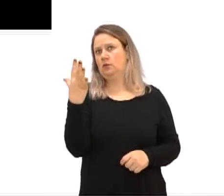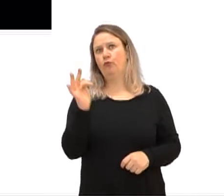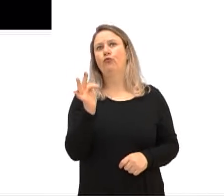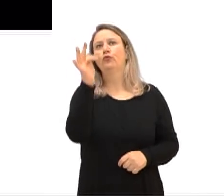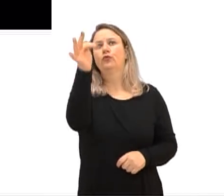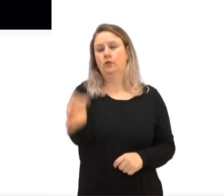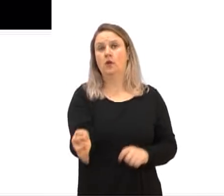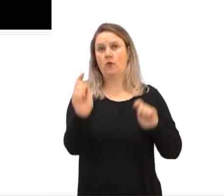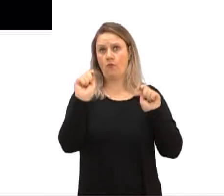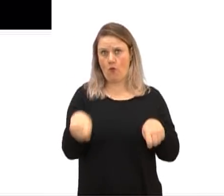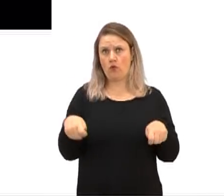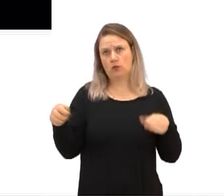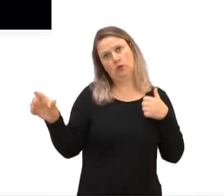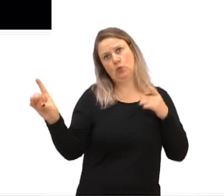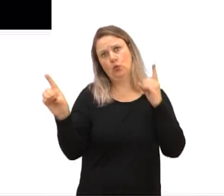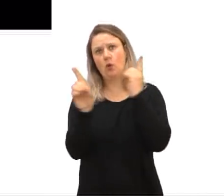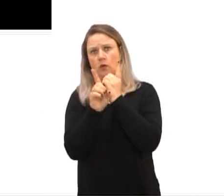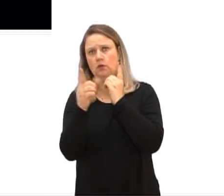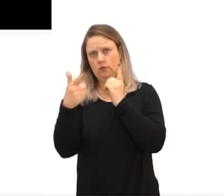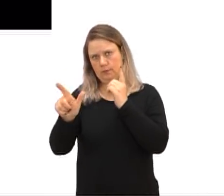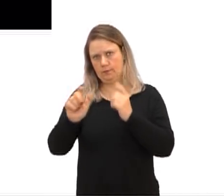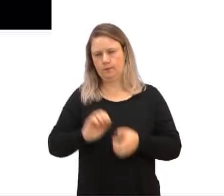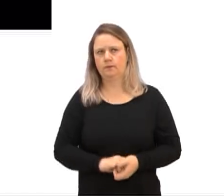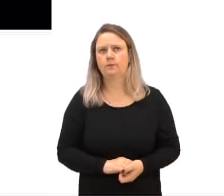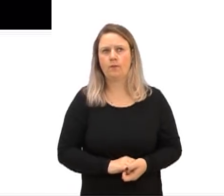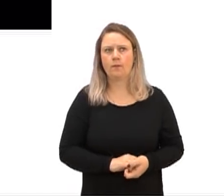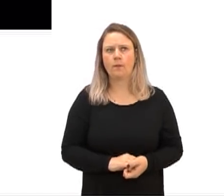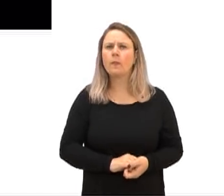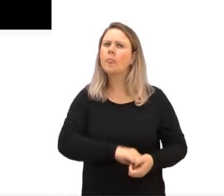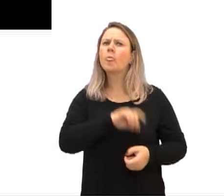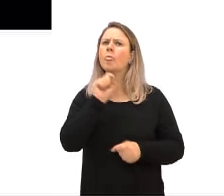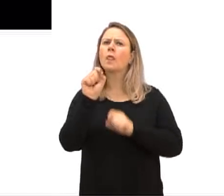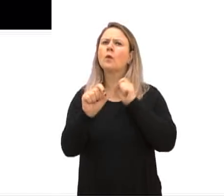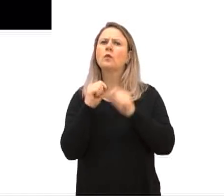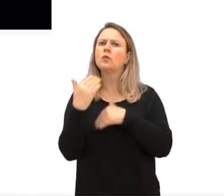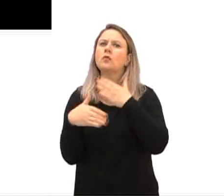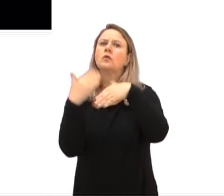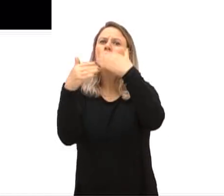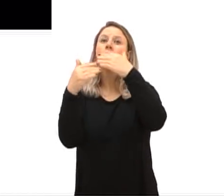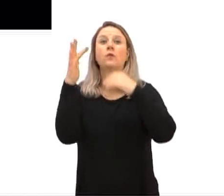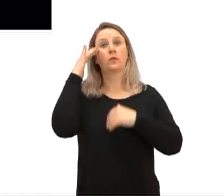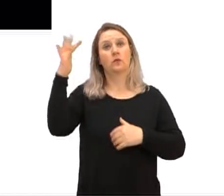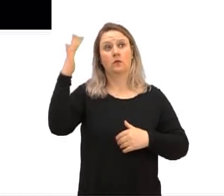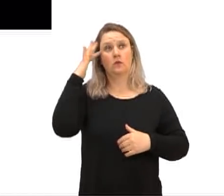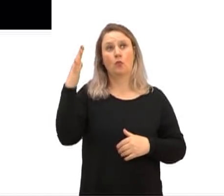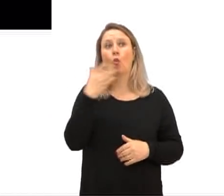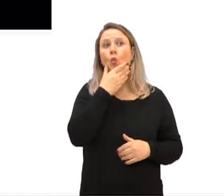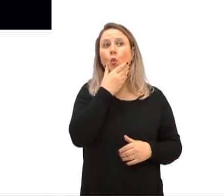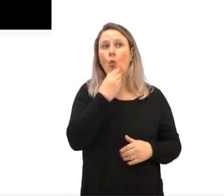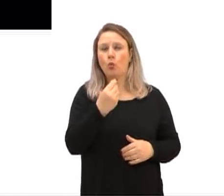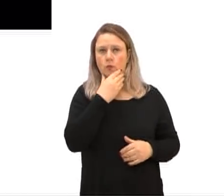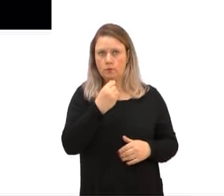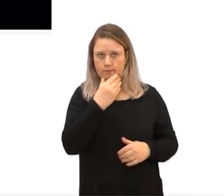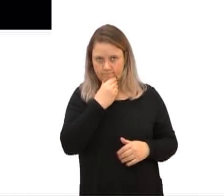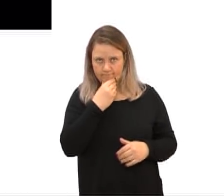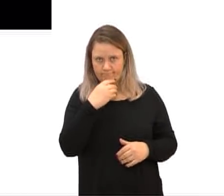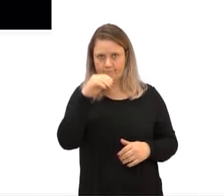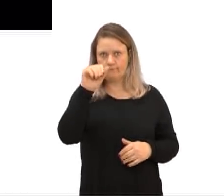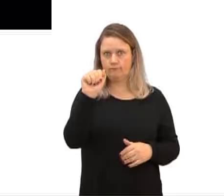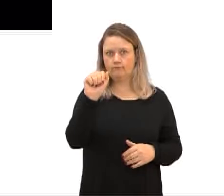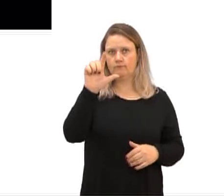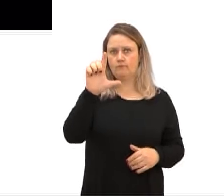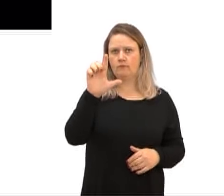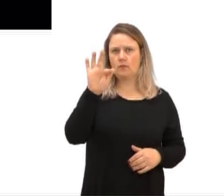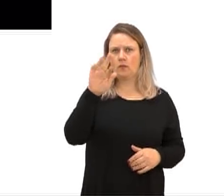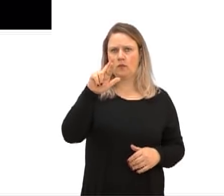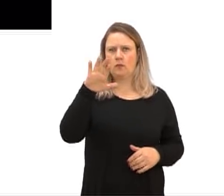levar milhões e milhões de anos também para acontecer de volta. Quem desenvolveu essa teoria? foi um cientista chamado Alfred